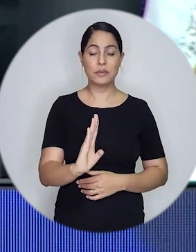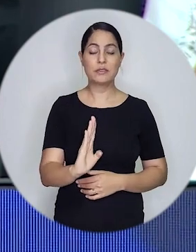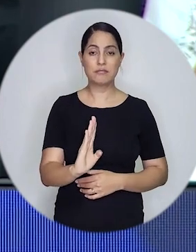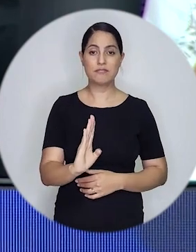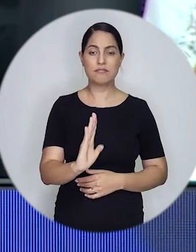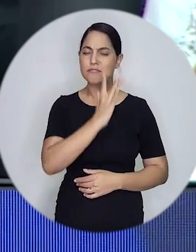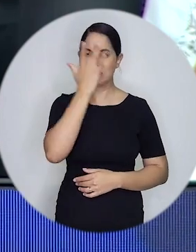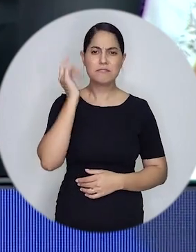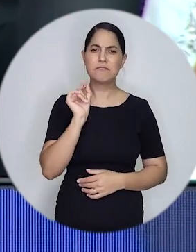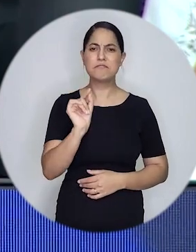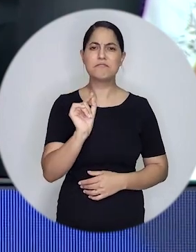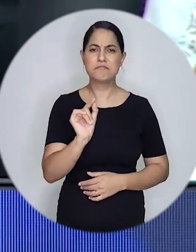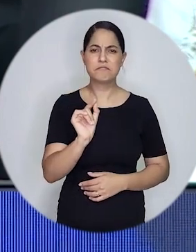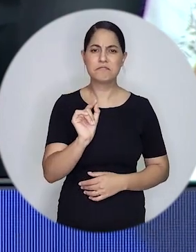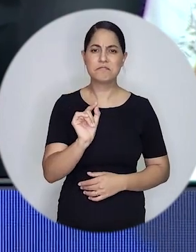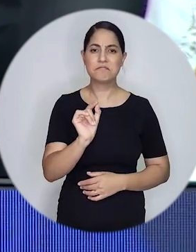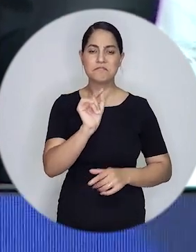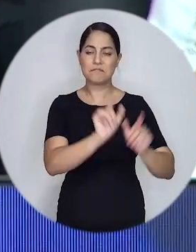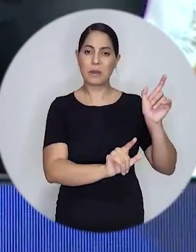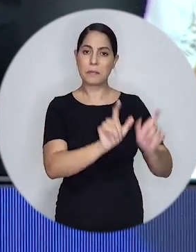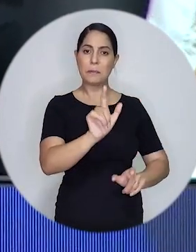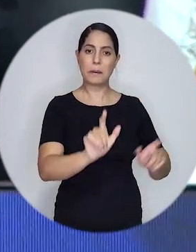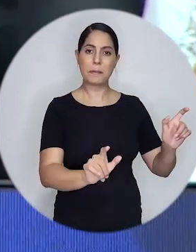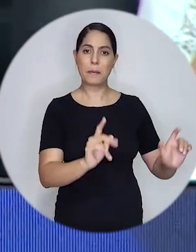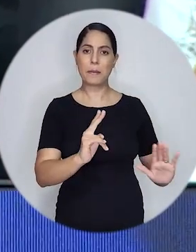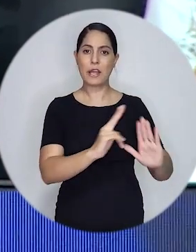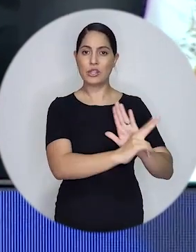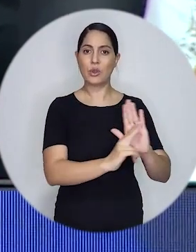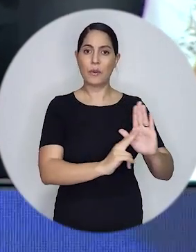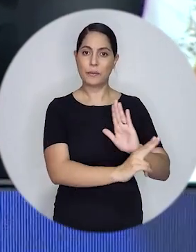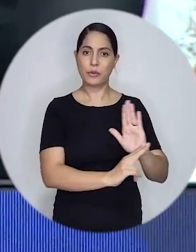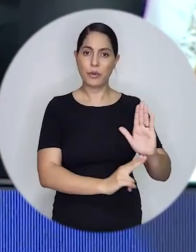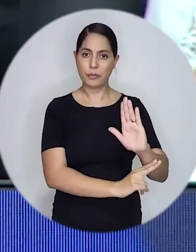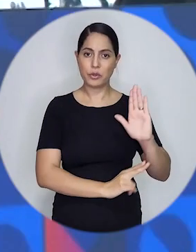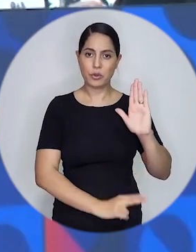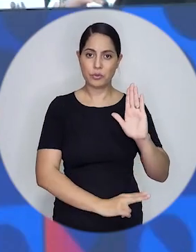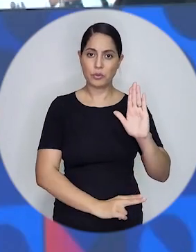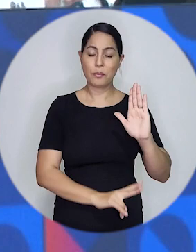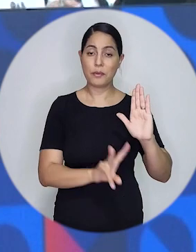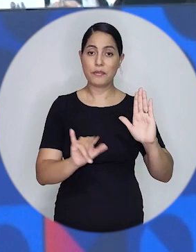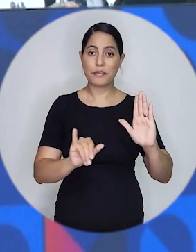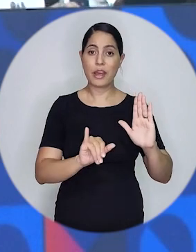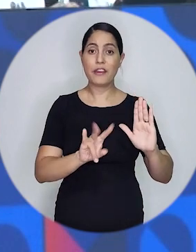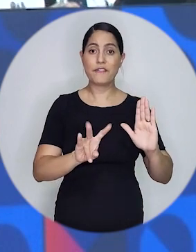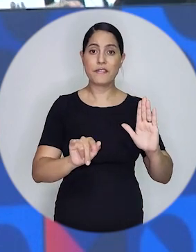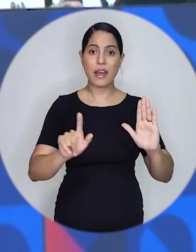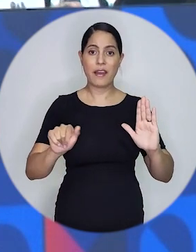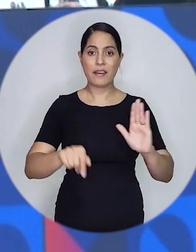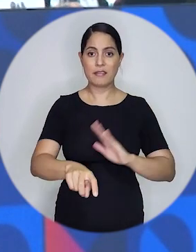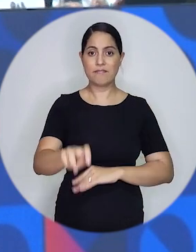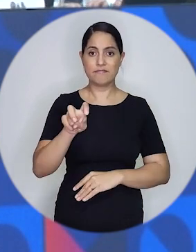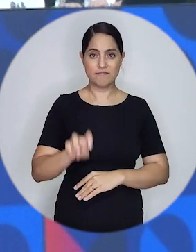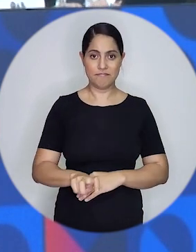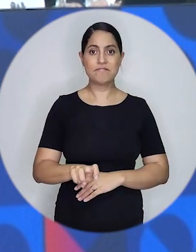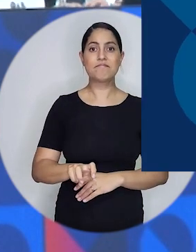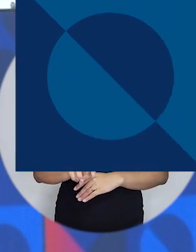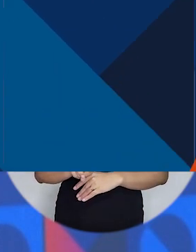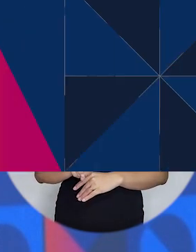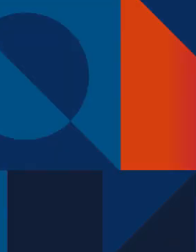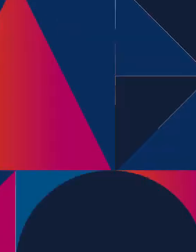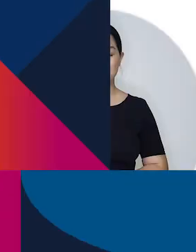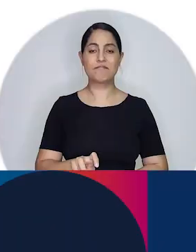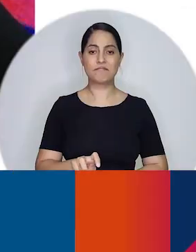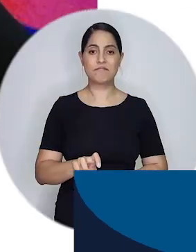brasileira, para que aquele ou aquela destes nomes agora declinados, que possam